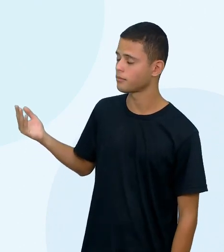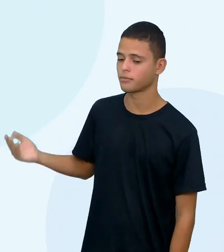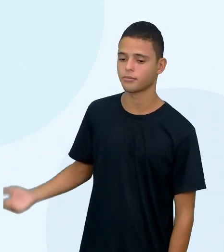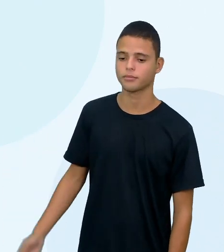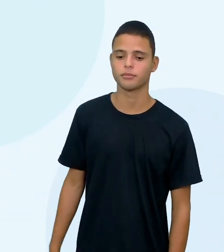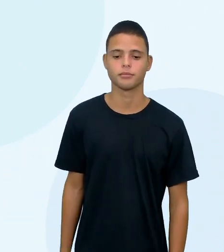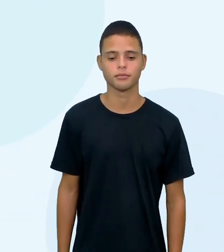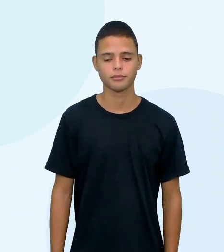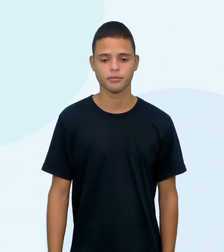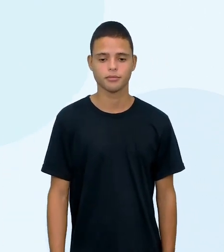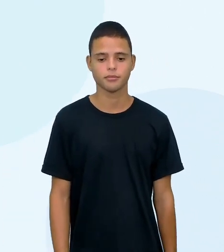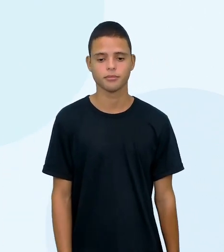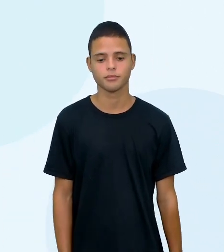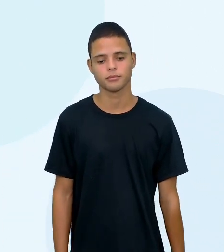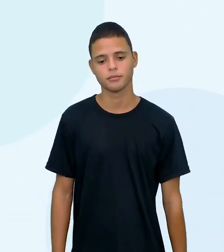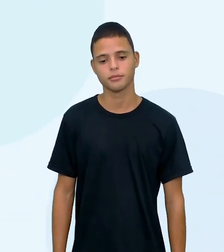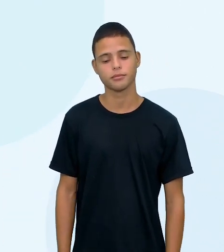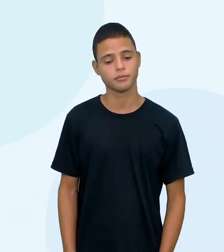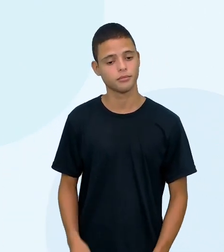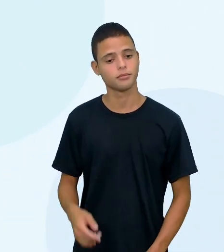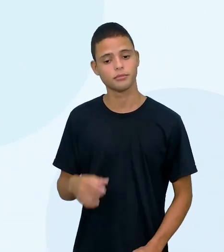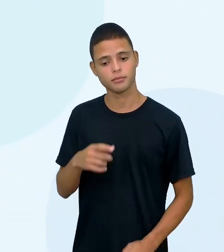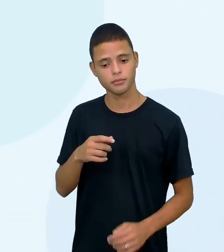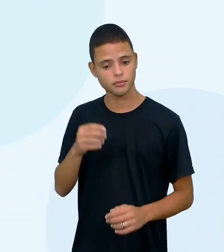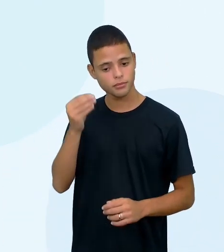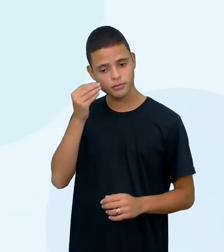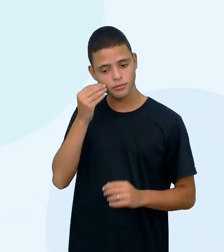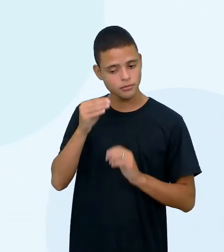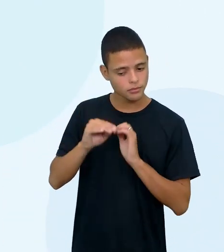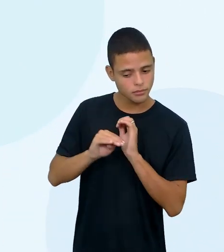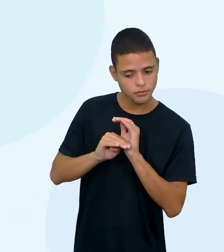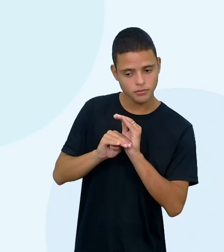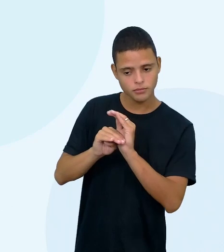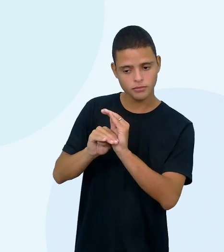esse canal, ele vai então conduzir o